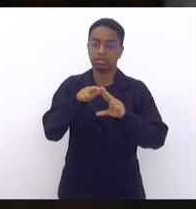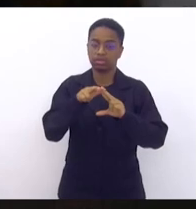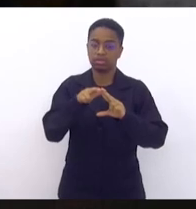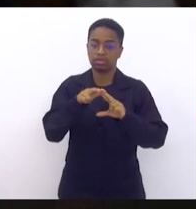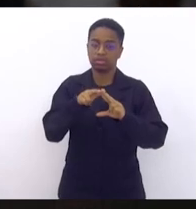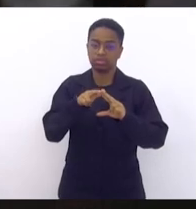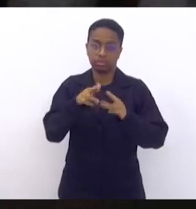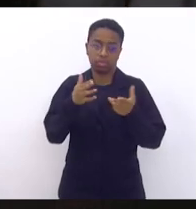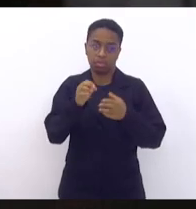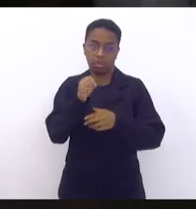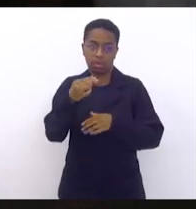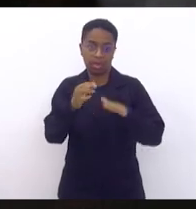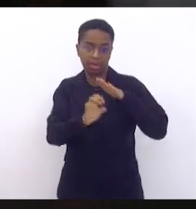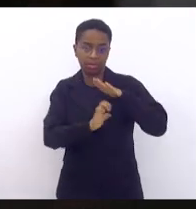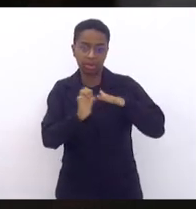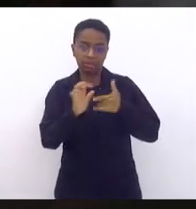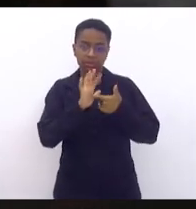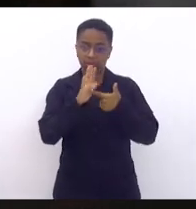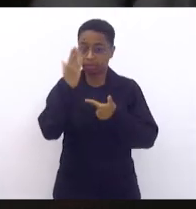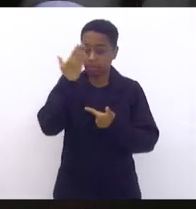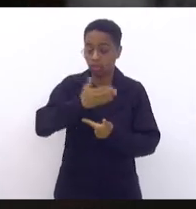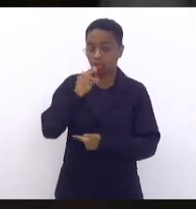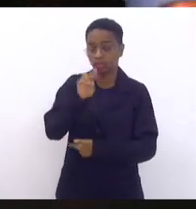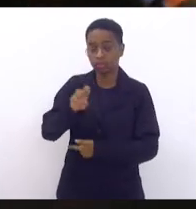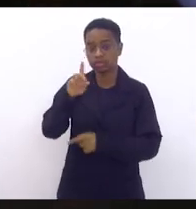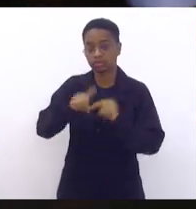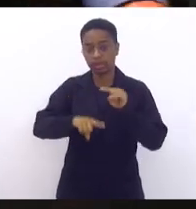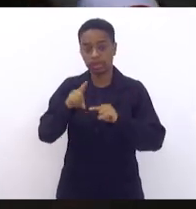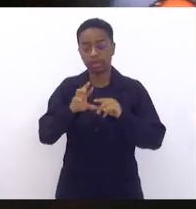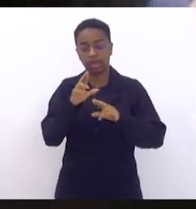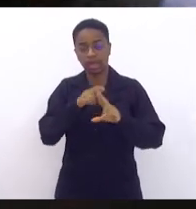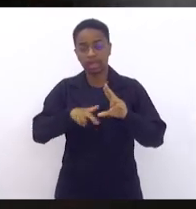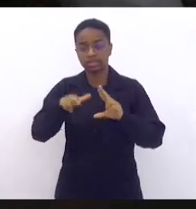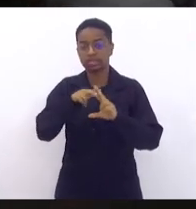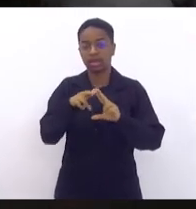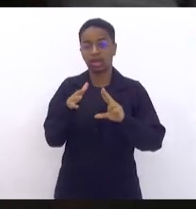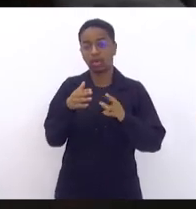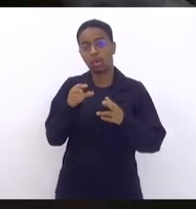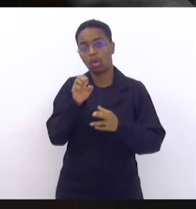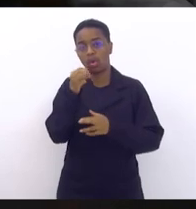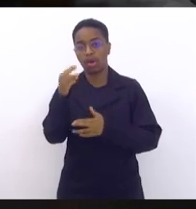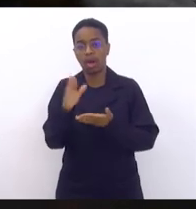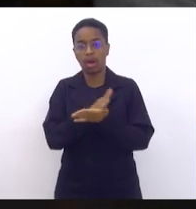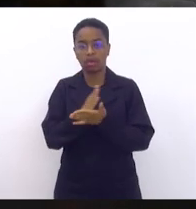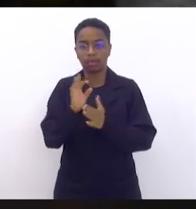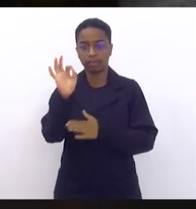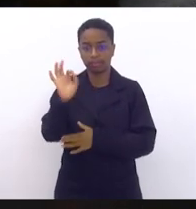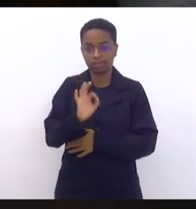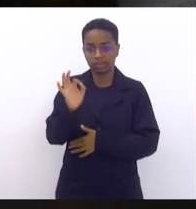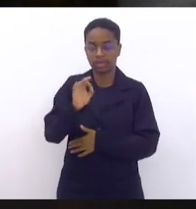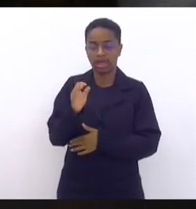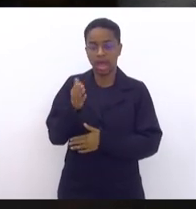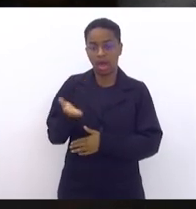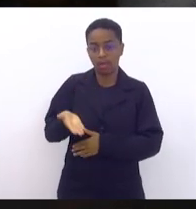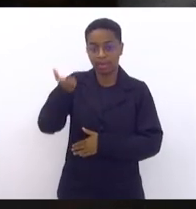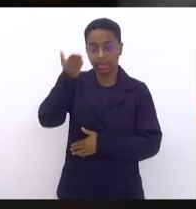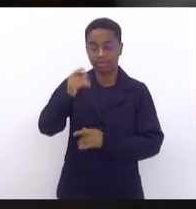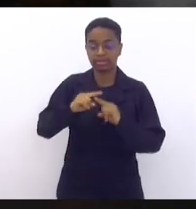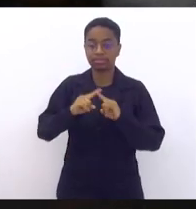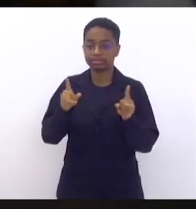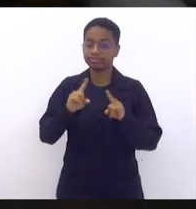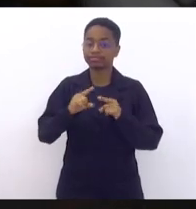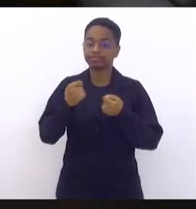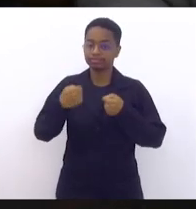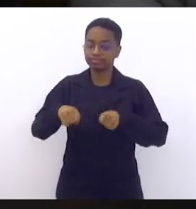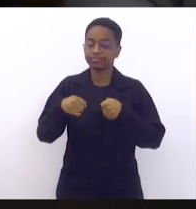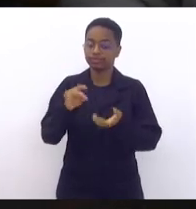as empresas comprovarem que usam material reciclado num determinado percentual que vai aumentando escalando mas que a gente crie de